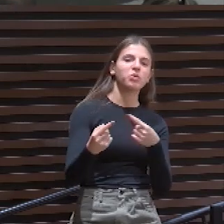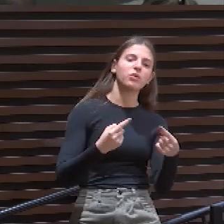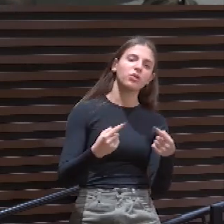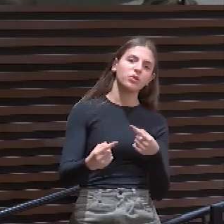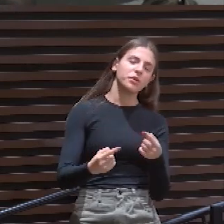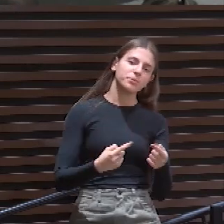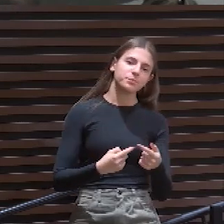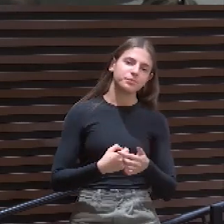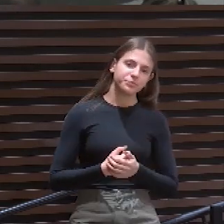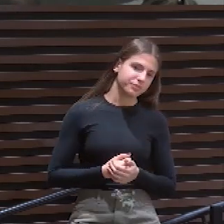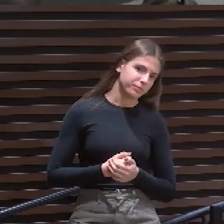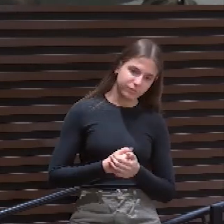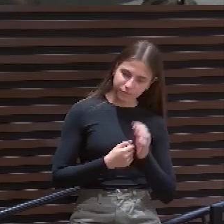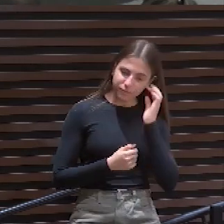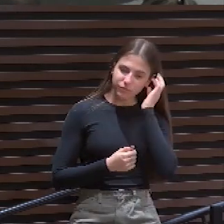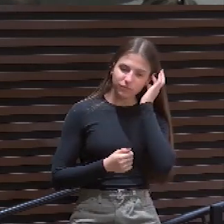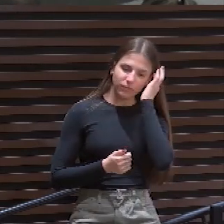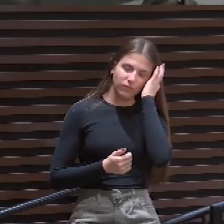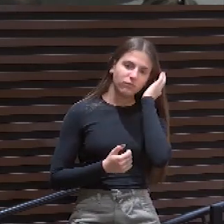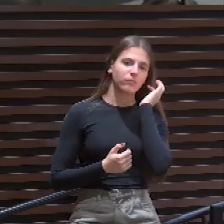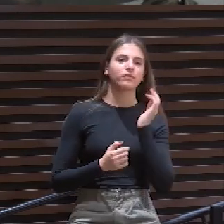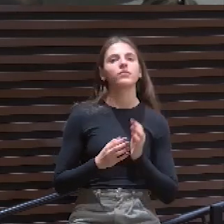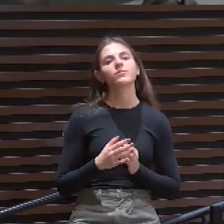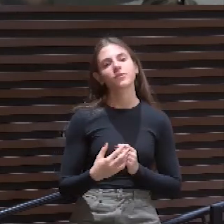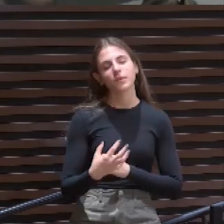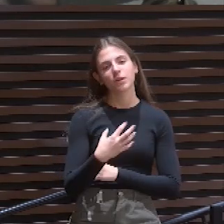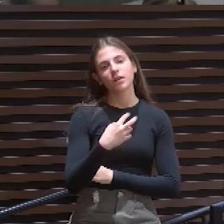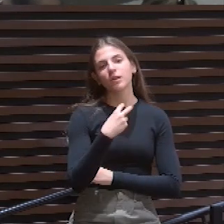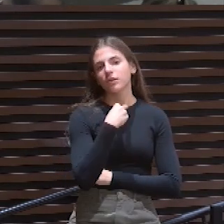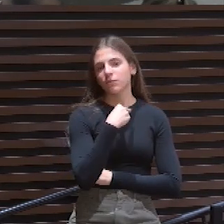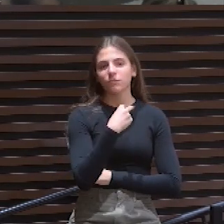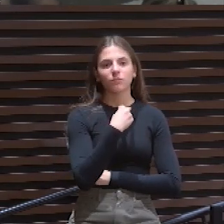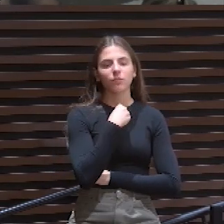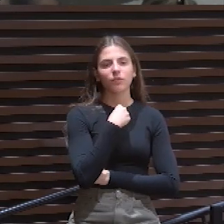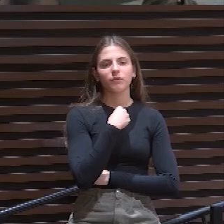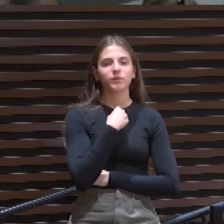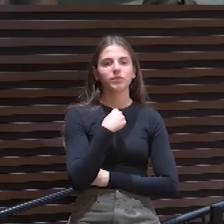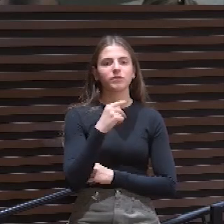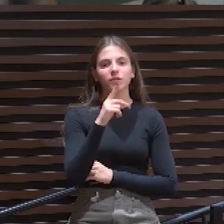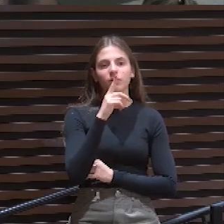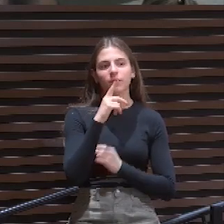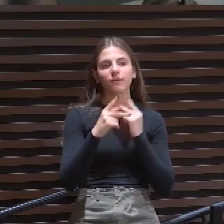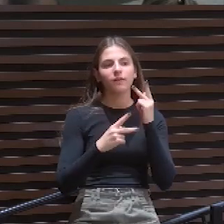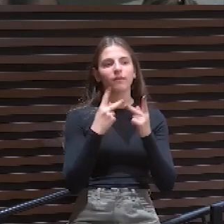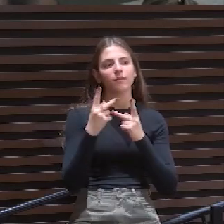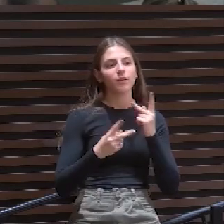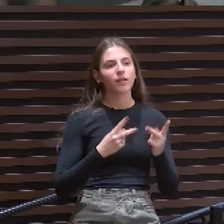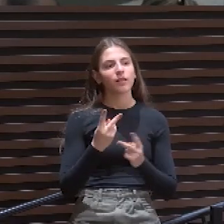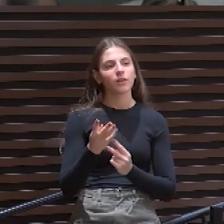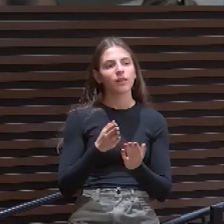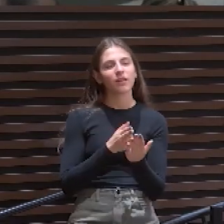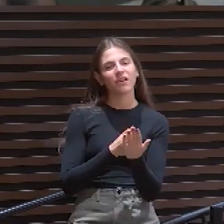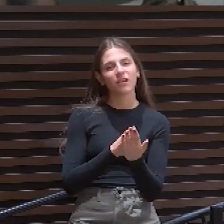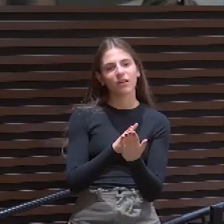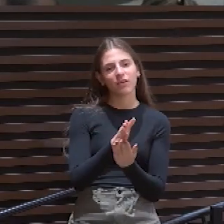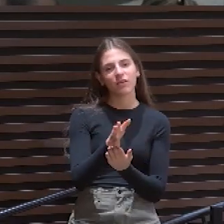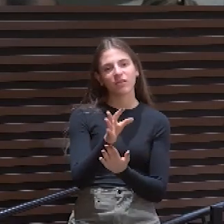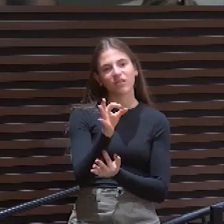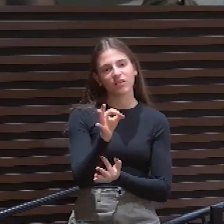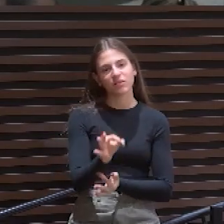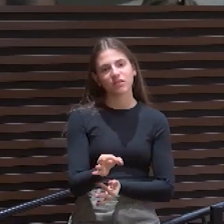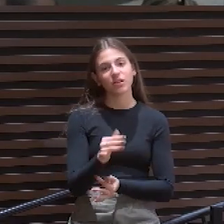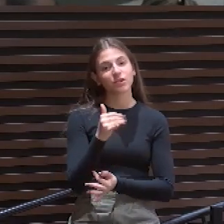Seguimos. Não é possível falar reto e o abster de julgar o próximo se